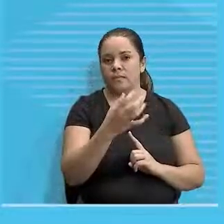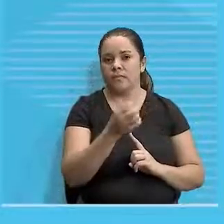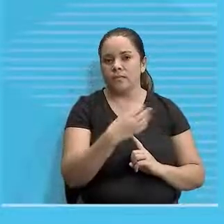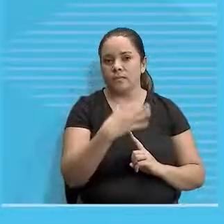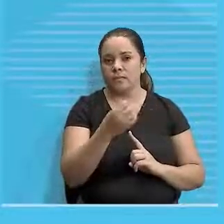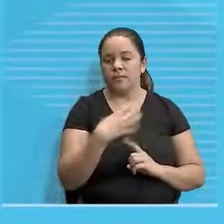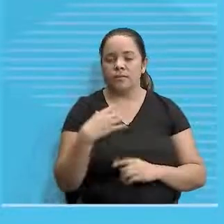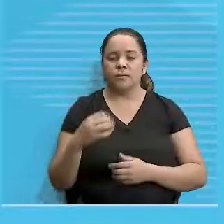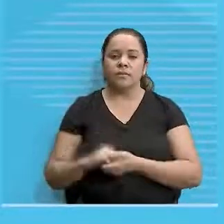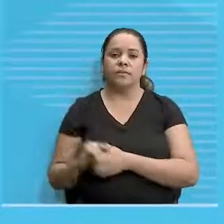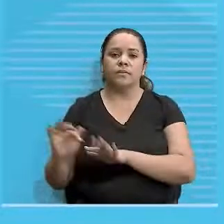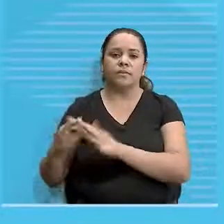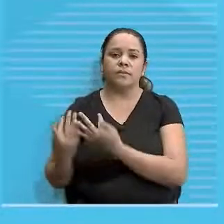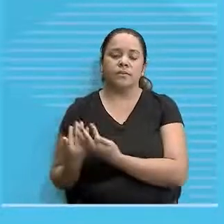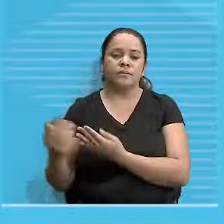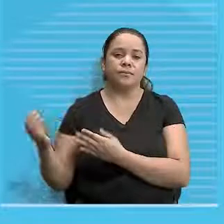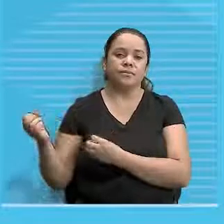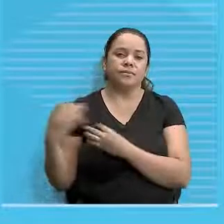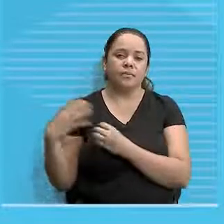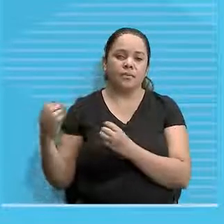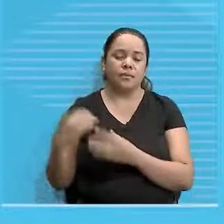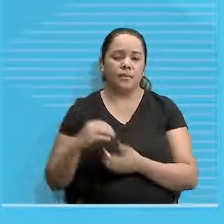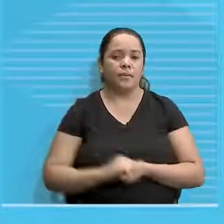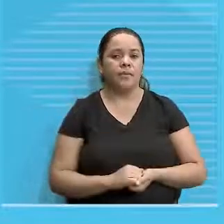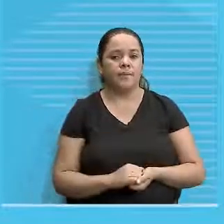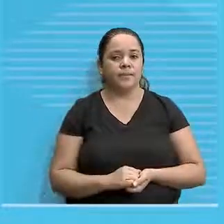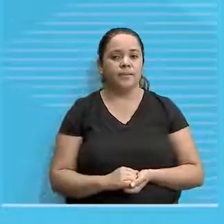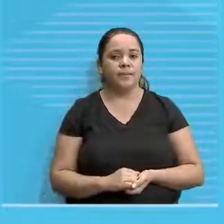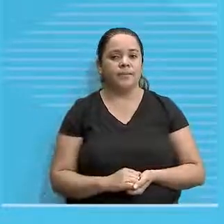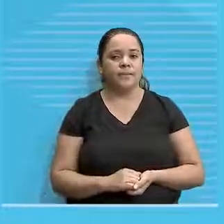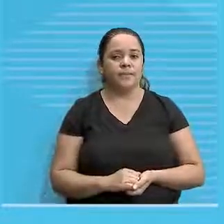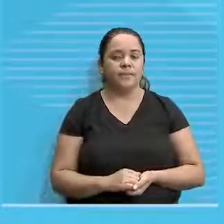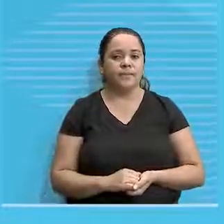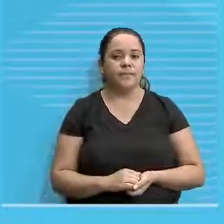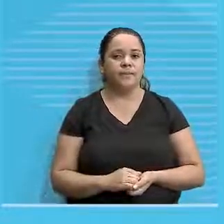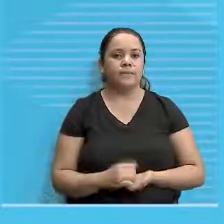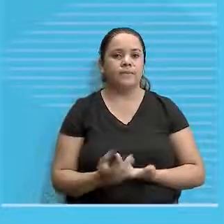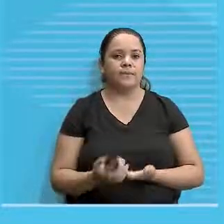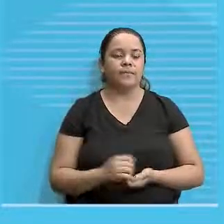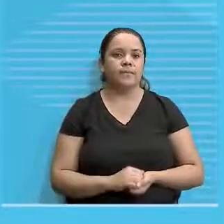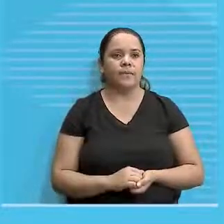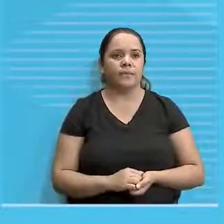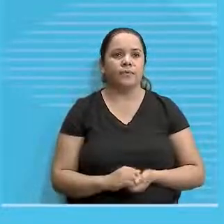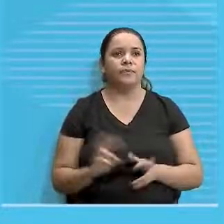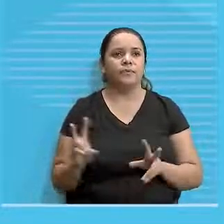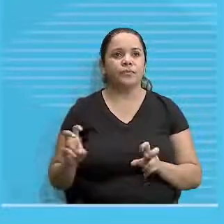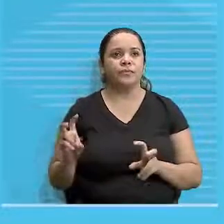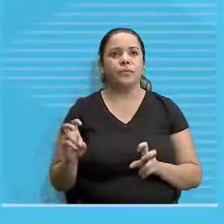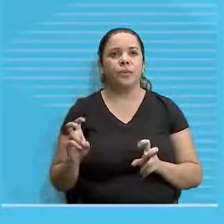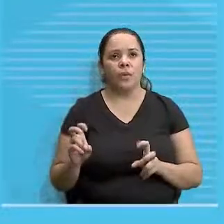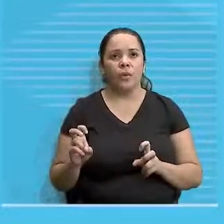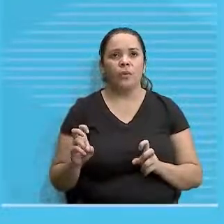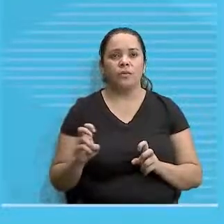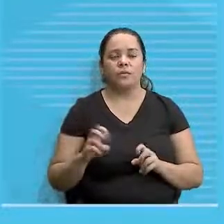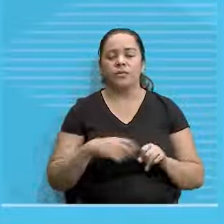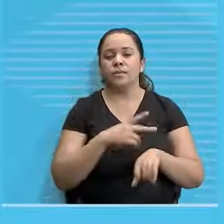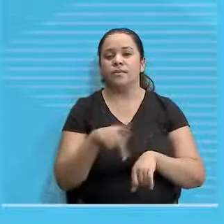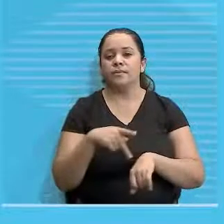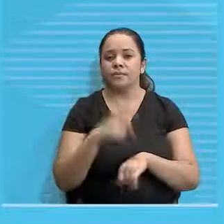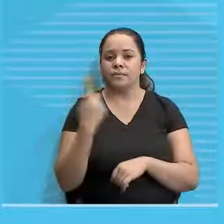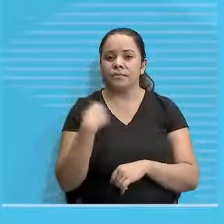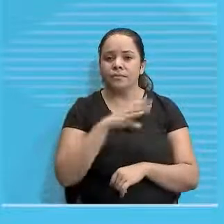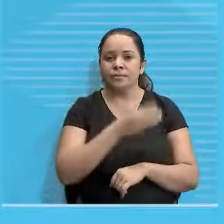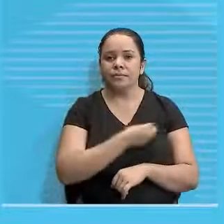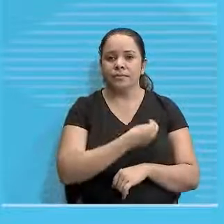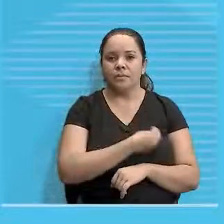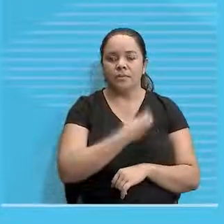sendo impactada ao longo da nossa vida em relação ao país que a gente vive, à cultura que a gente